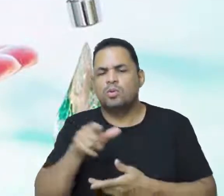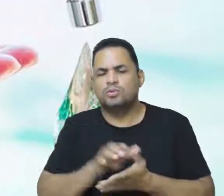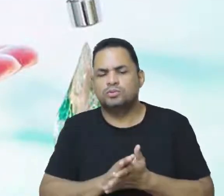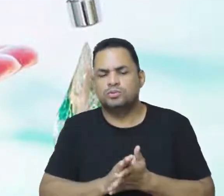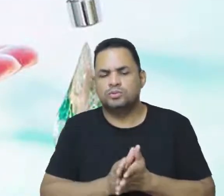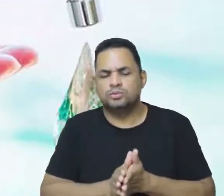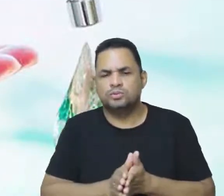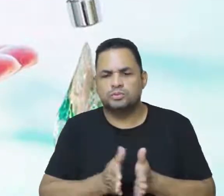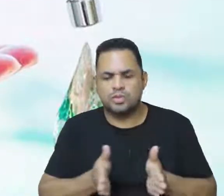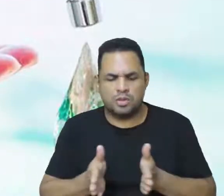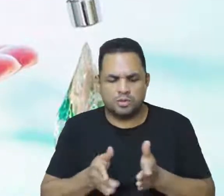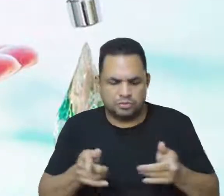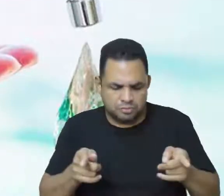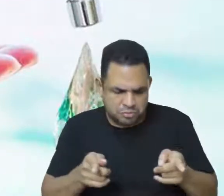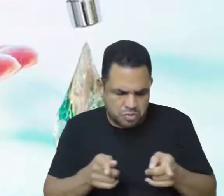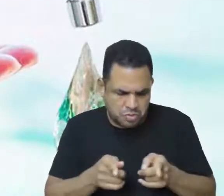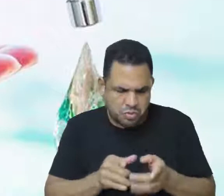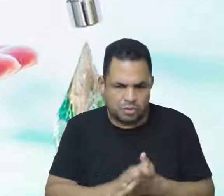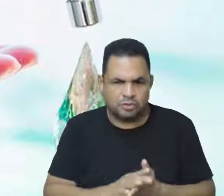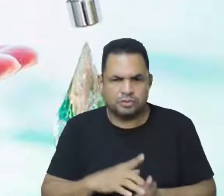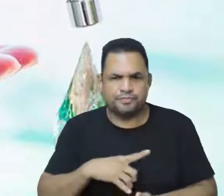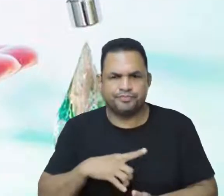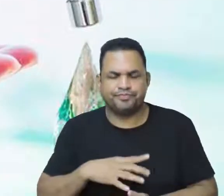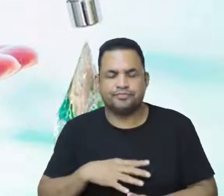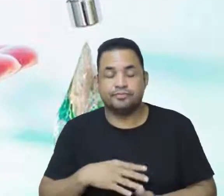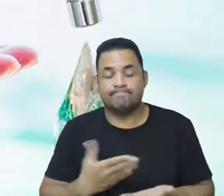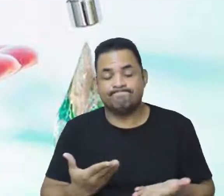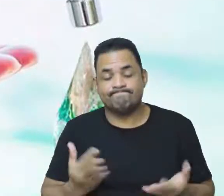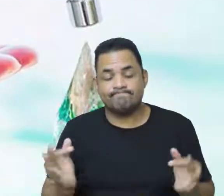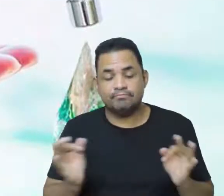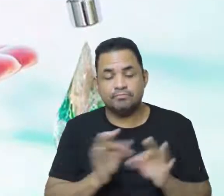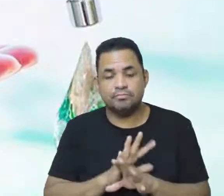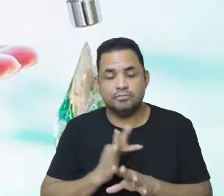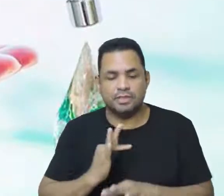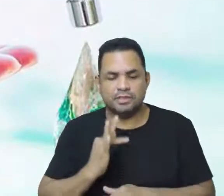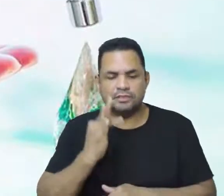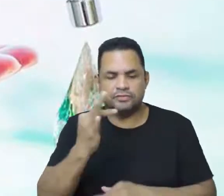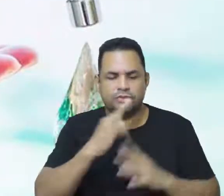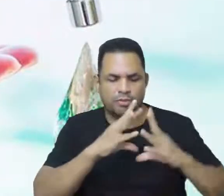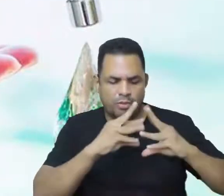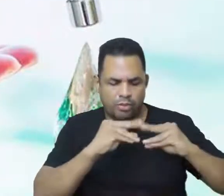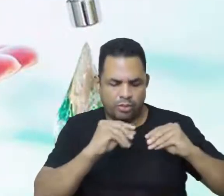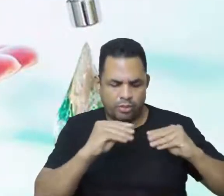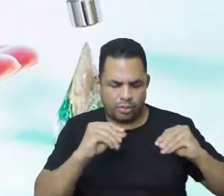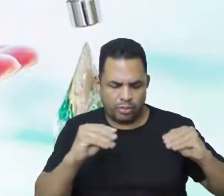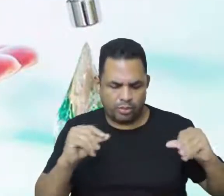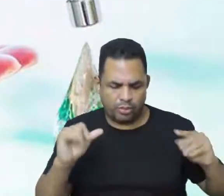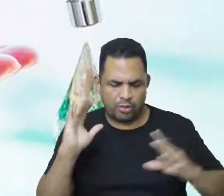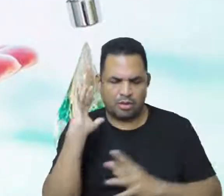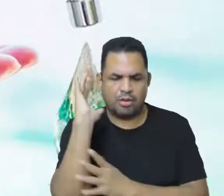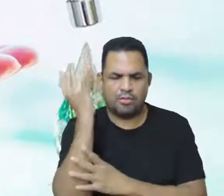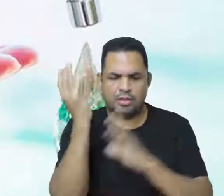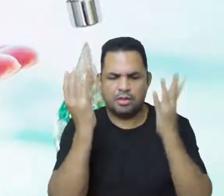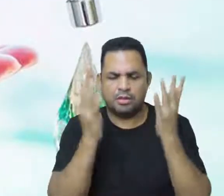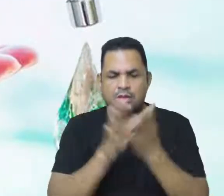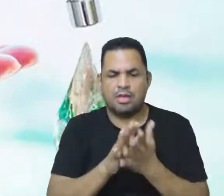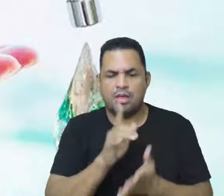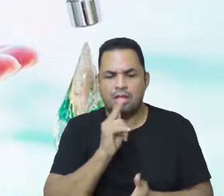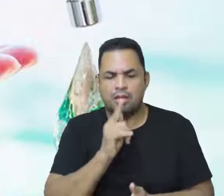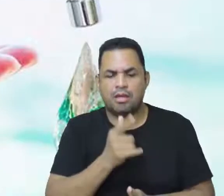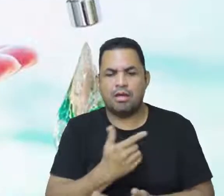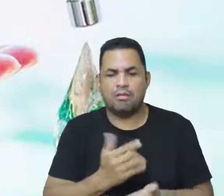menores. Portanto, esse futuro da degradação ambiental da água cabe a